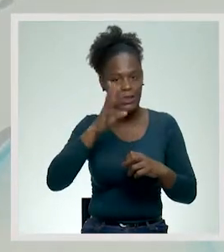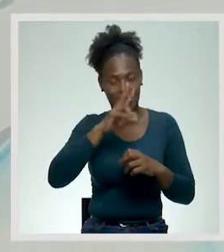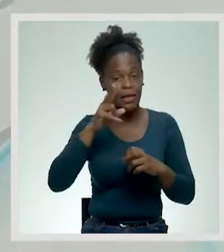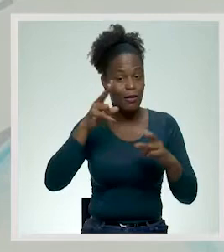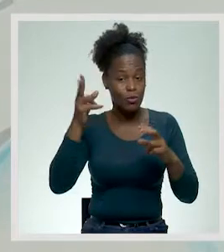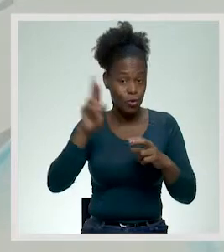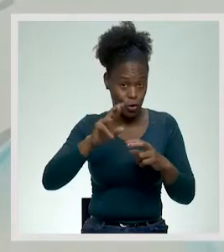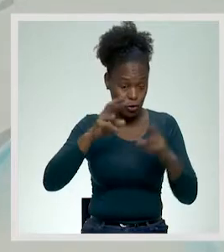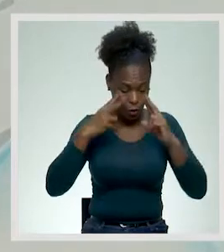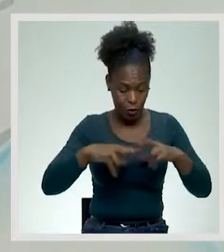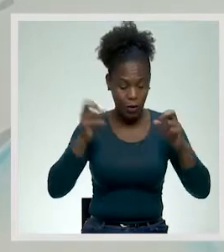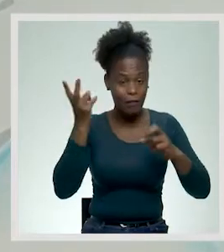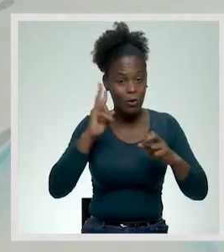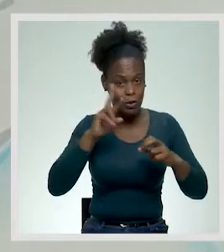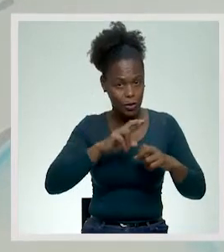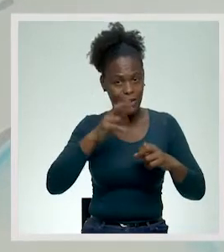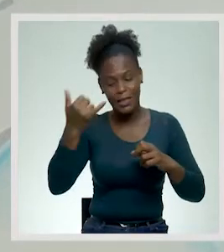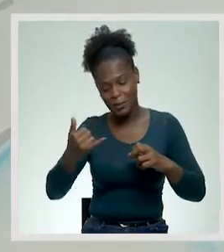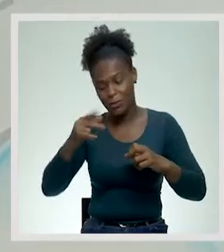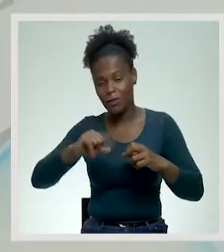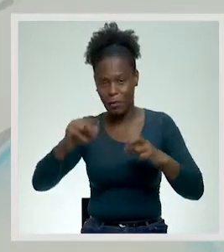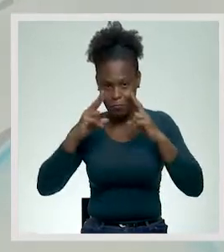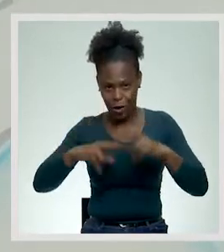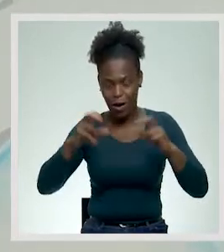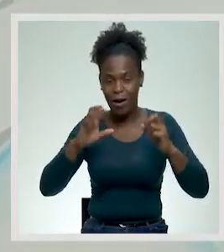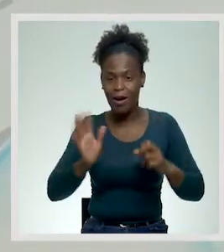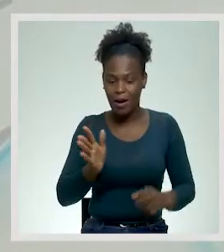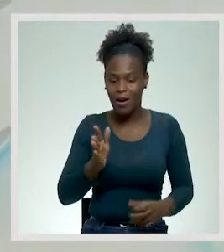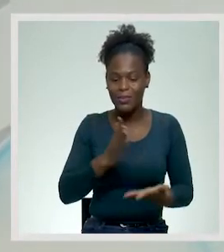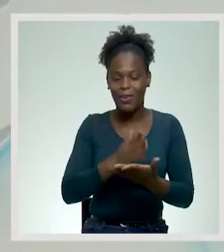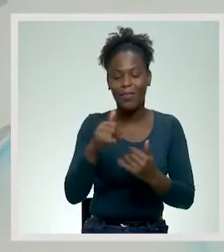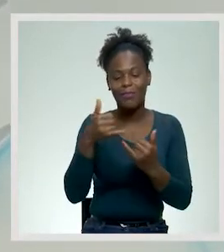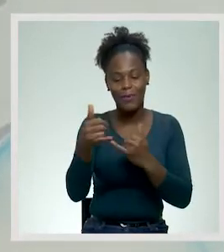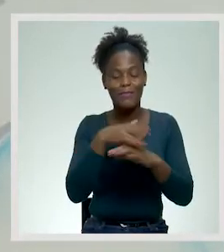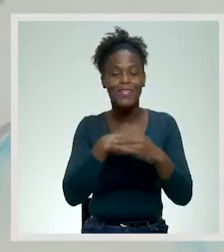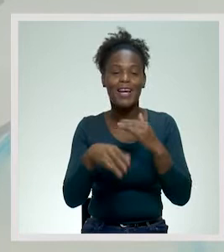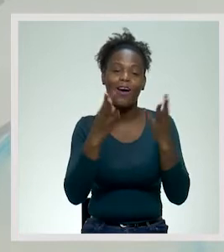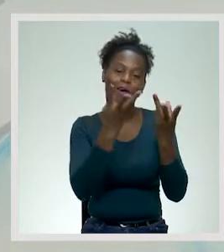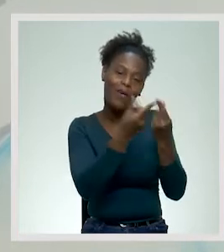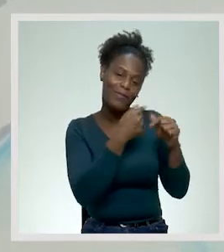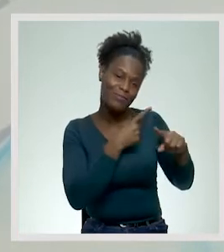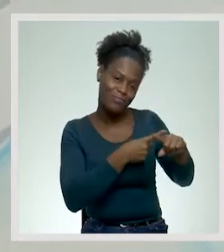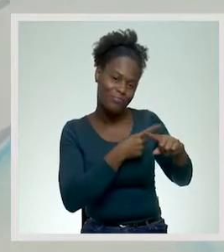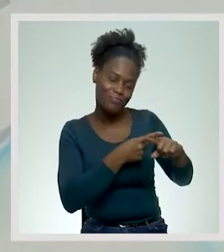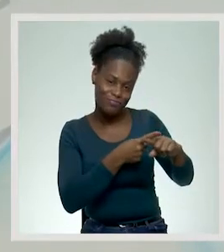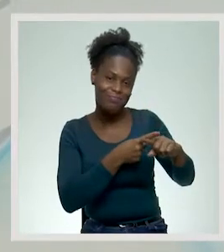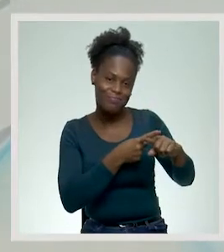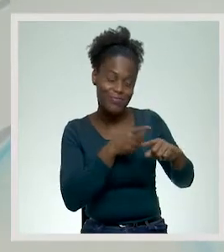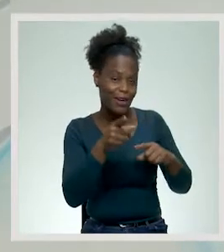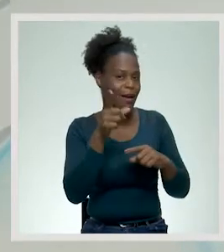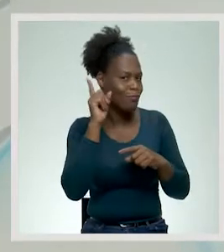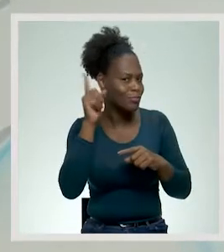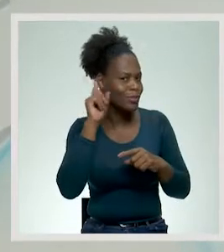encontrando o valor de x, encontrando o valor de y, é só fazer a multiplicação. Essa dica aqui é